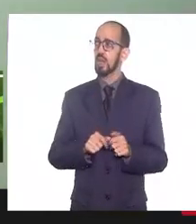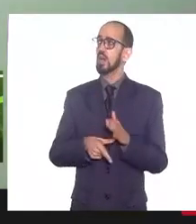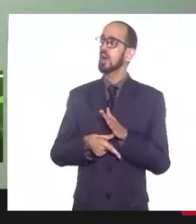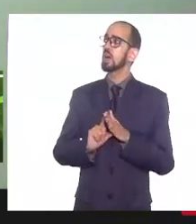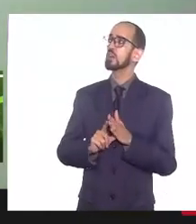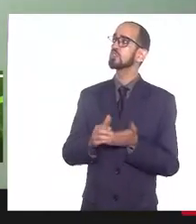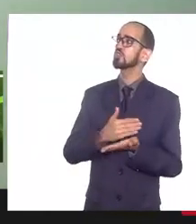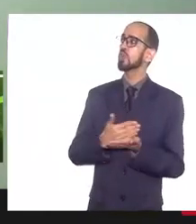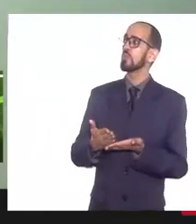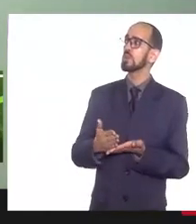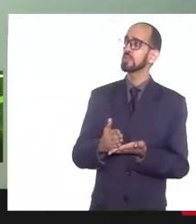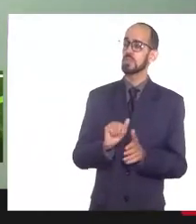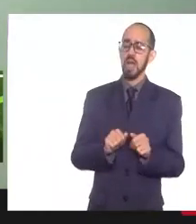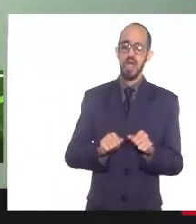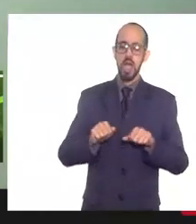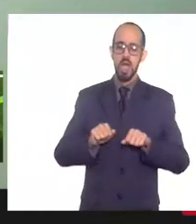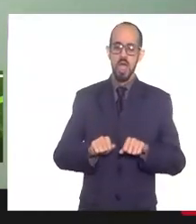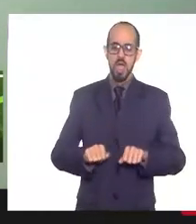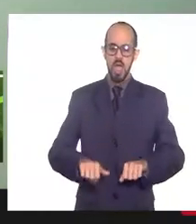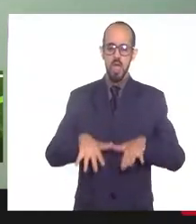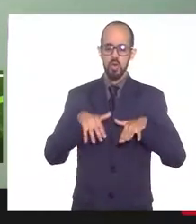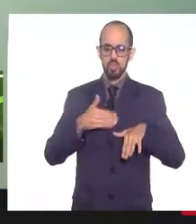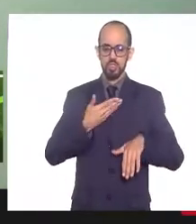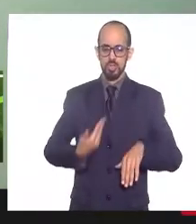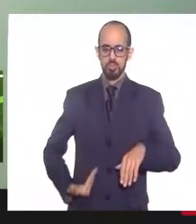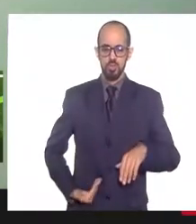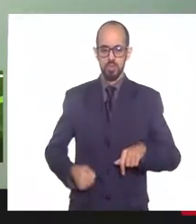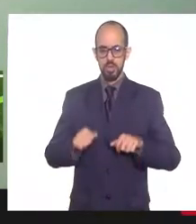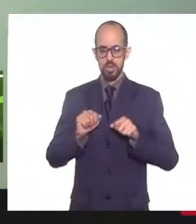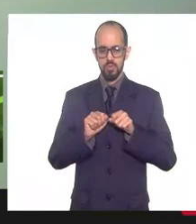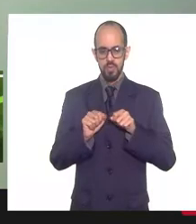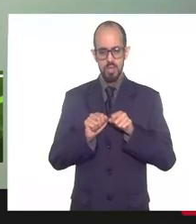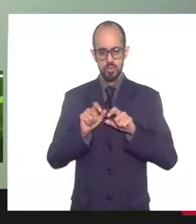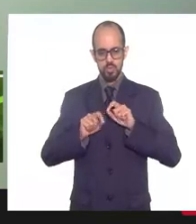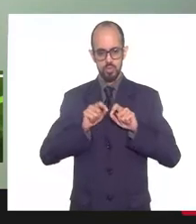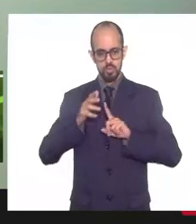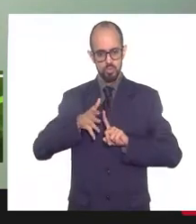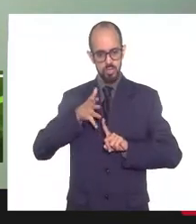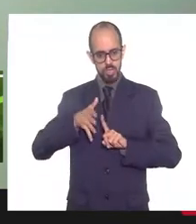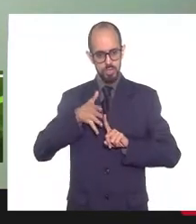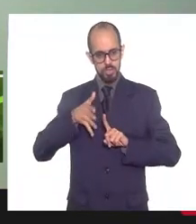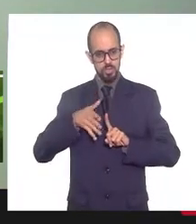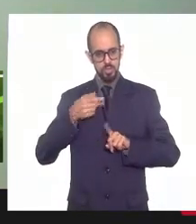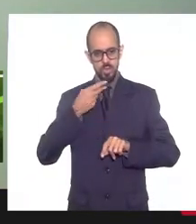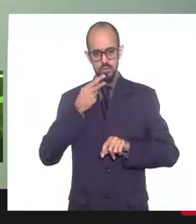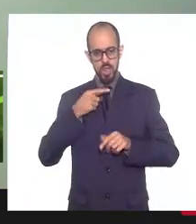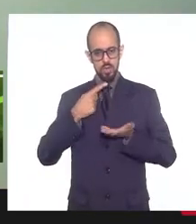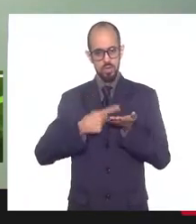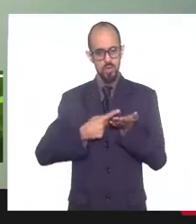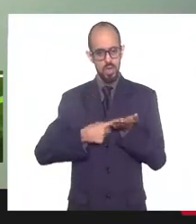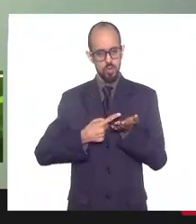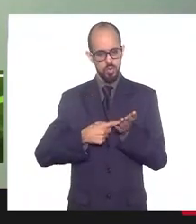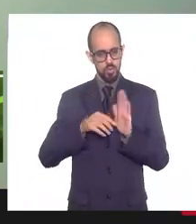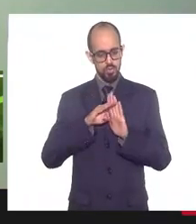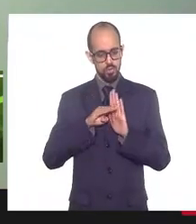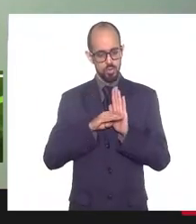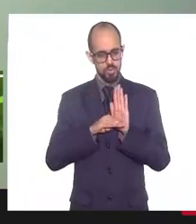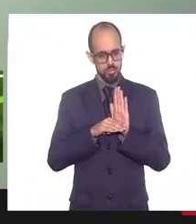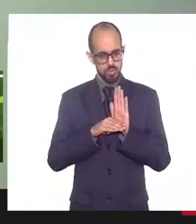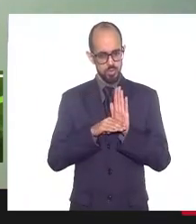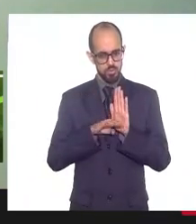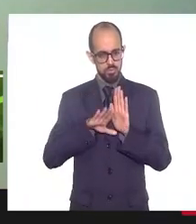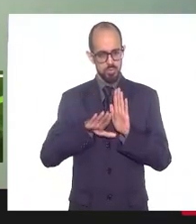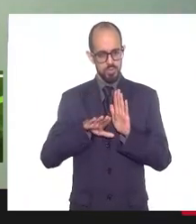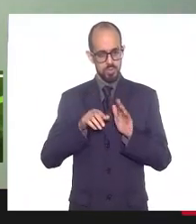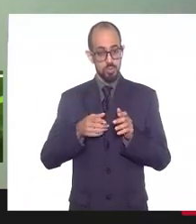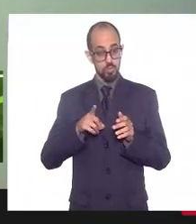a audiência pública, eu sempre faço aqui com os palestrantes o que eu denomino um acordo de procedimento. No